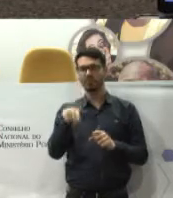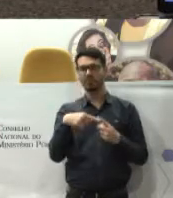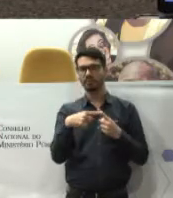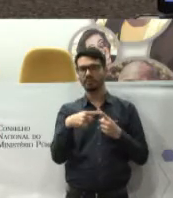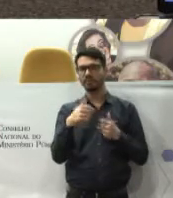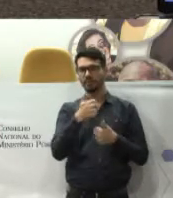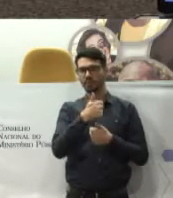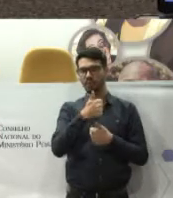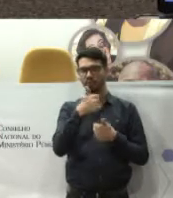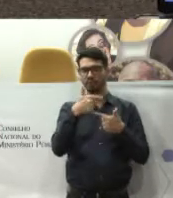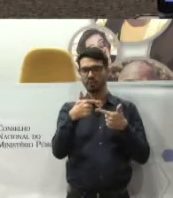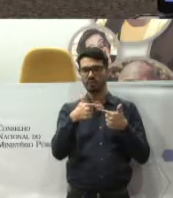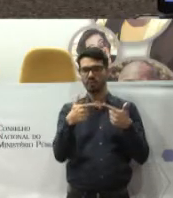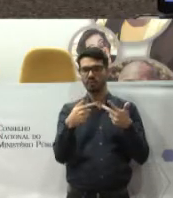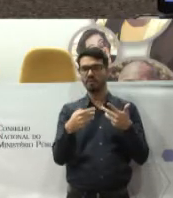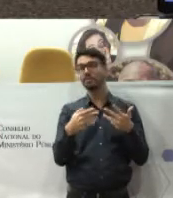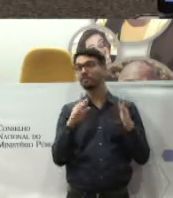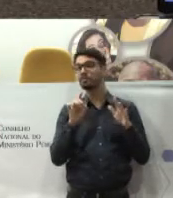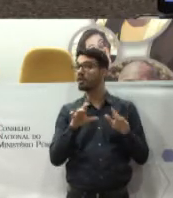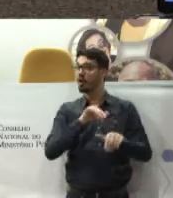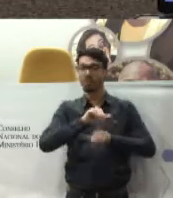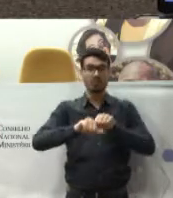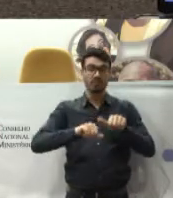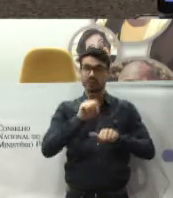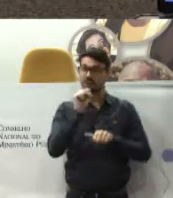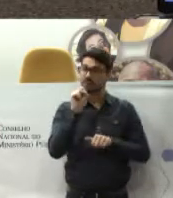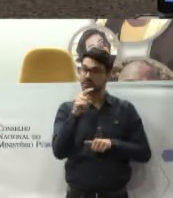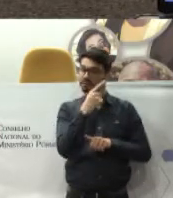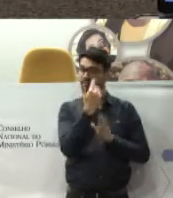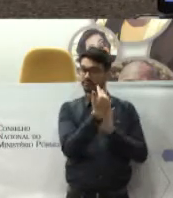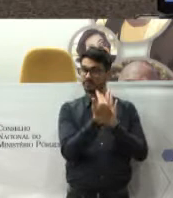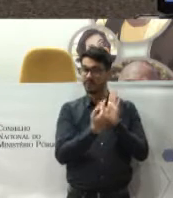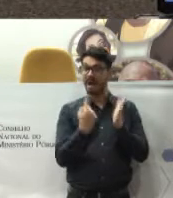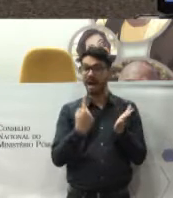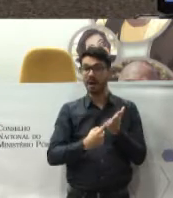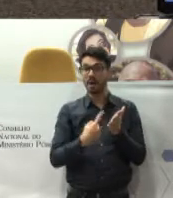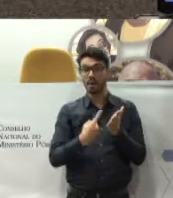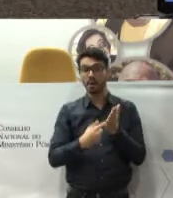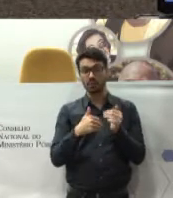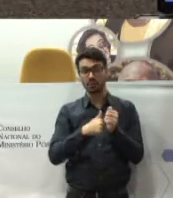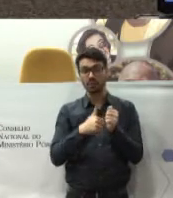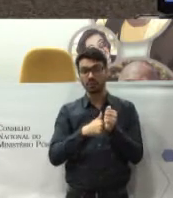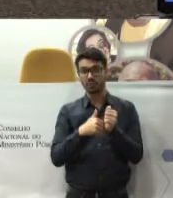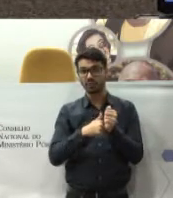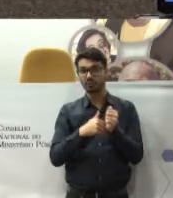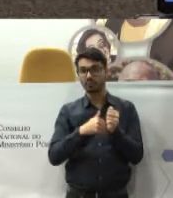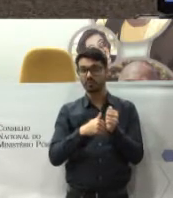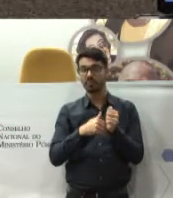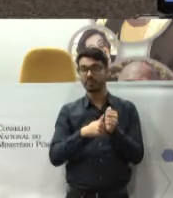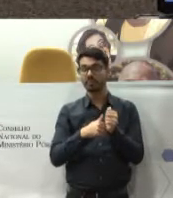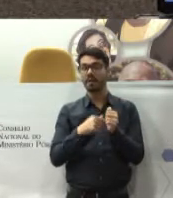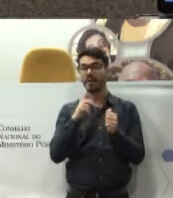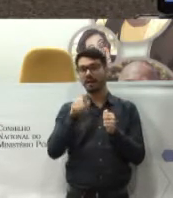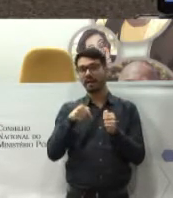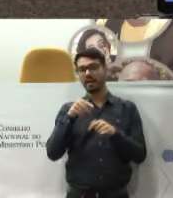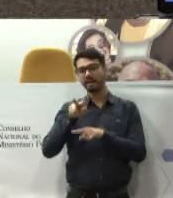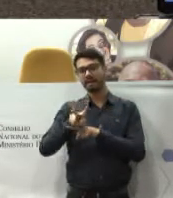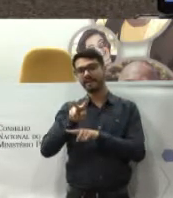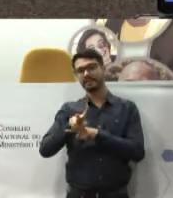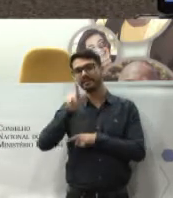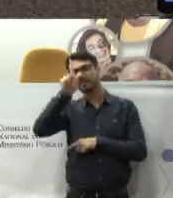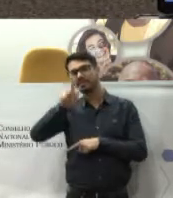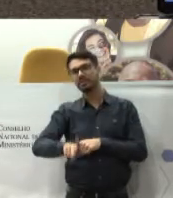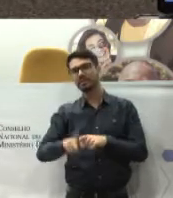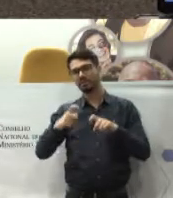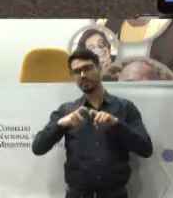A1, A2, B1, B2. Esses acordos confidenciais é para preservar, de alguma forma, o